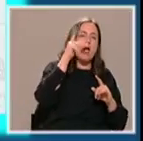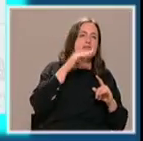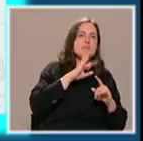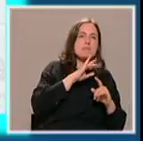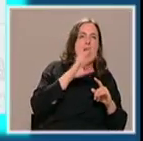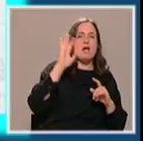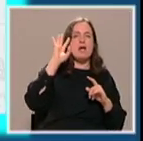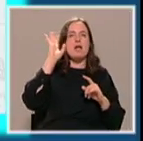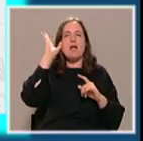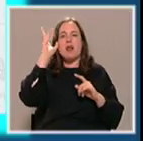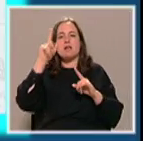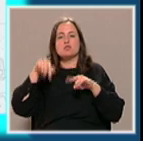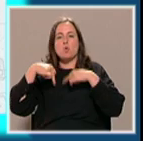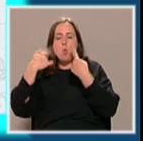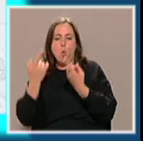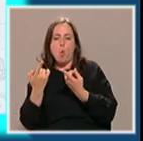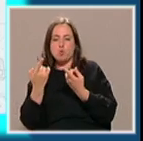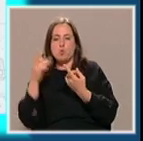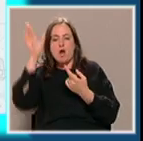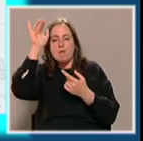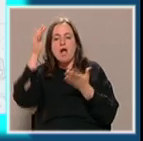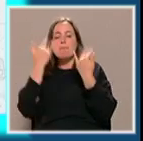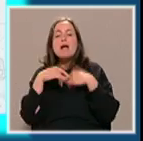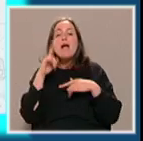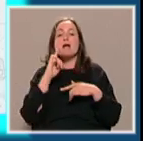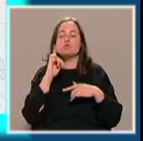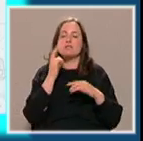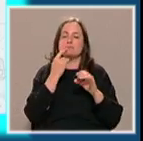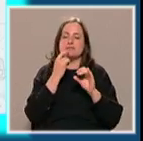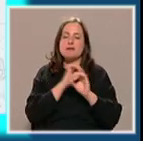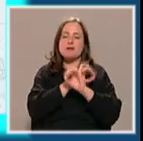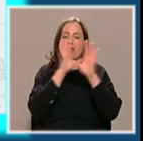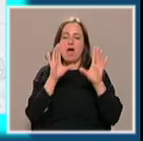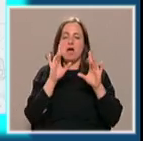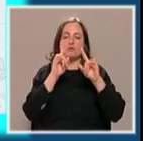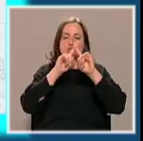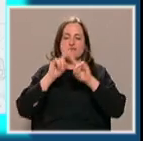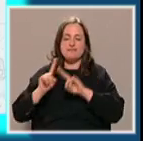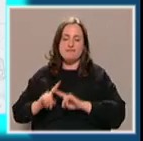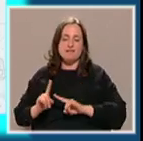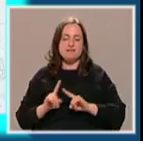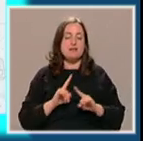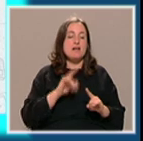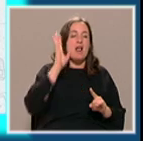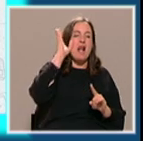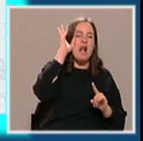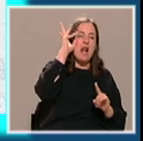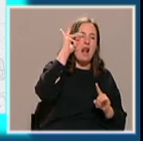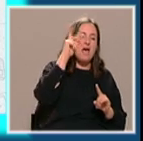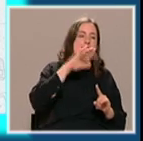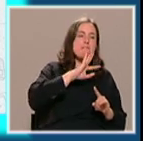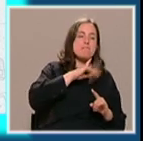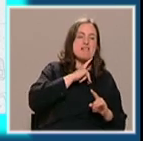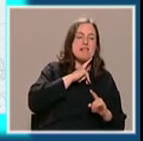outros mamíferos, mas é importante perceber-se a diferença entre eles, entre um leite animal no geral e o leite